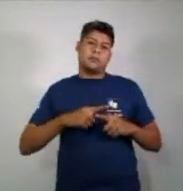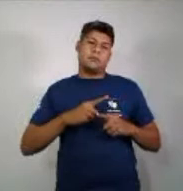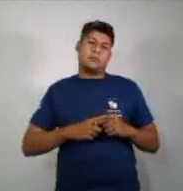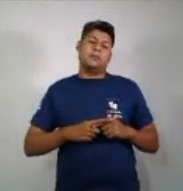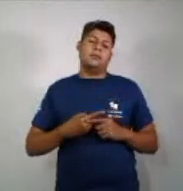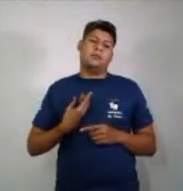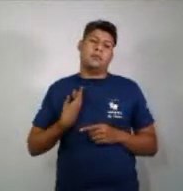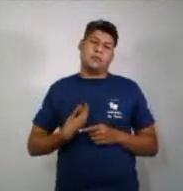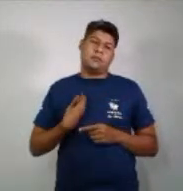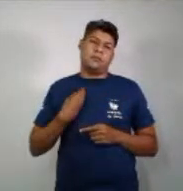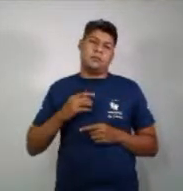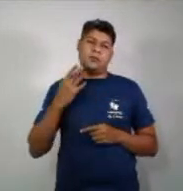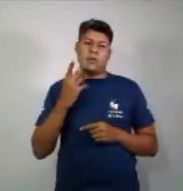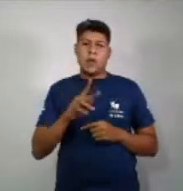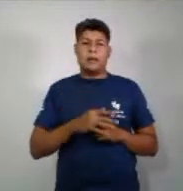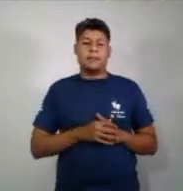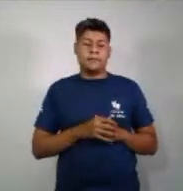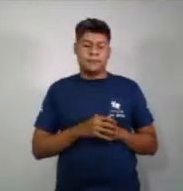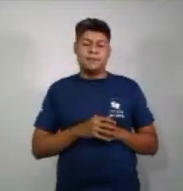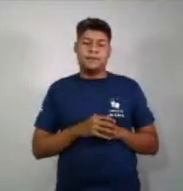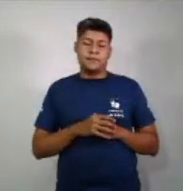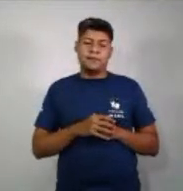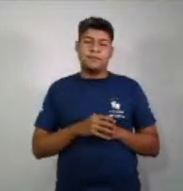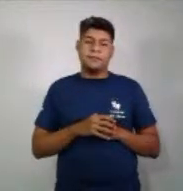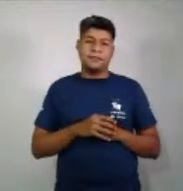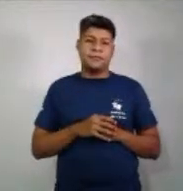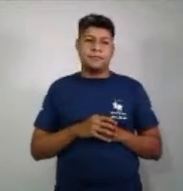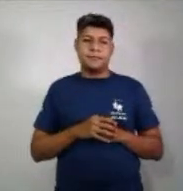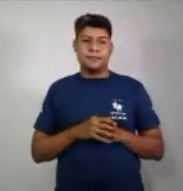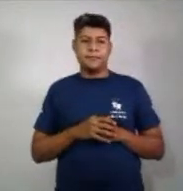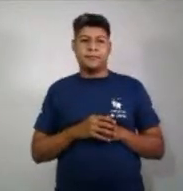Paulo, só ela. Sim,